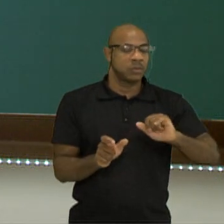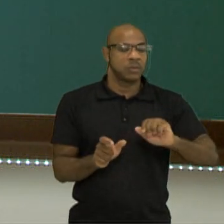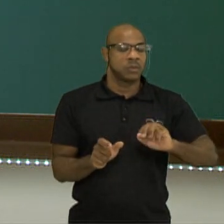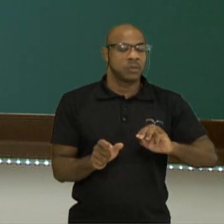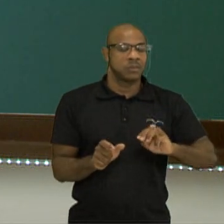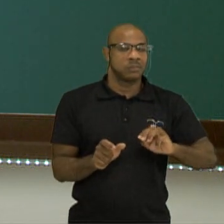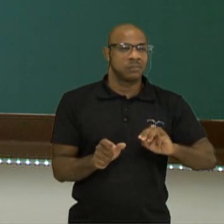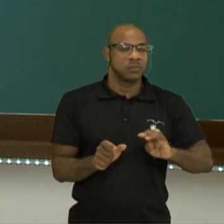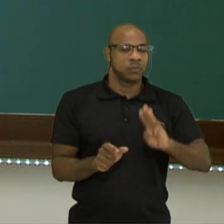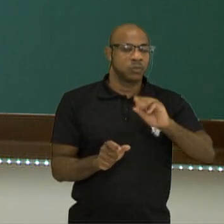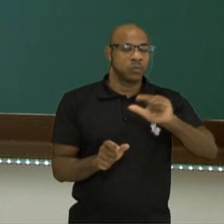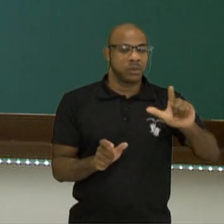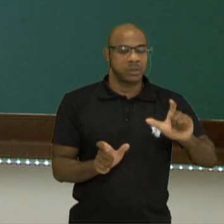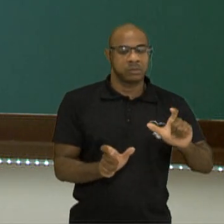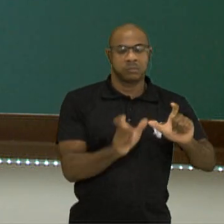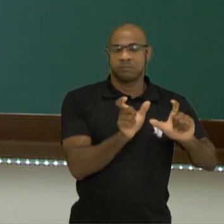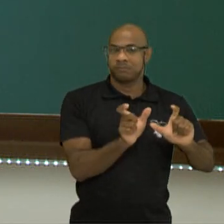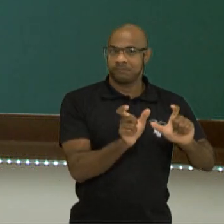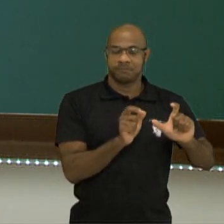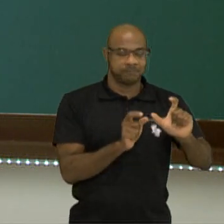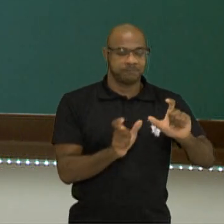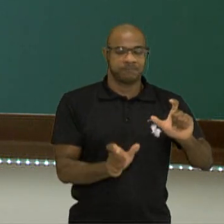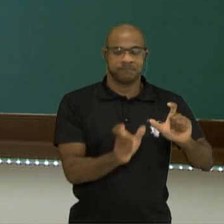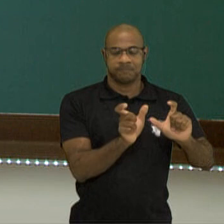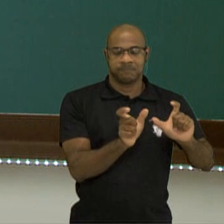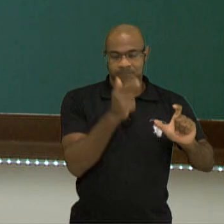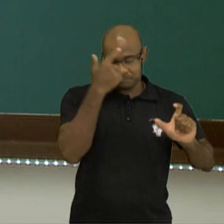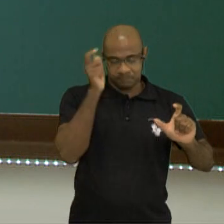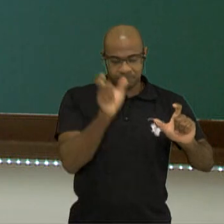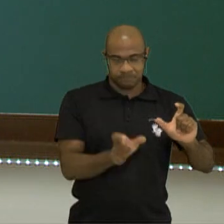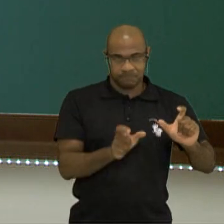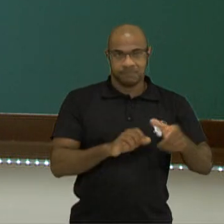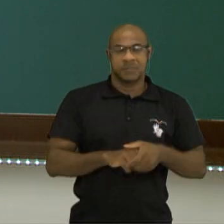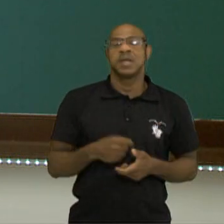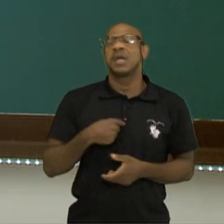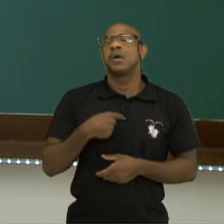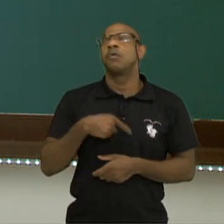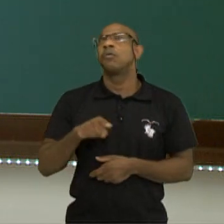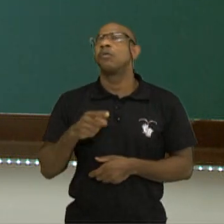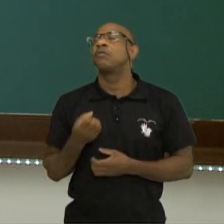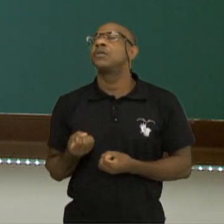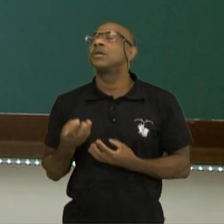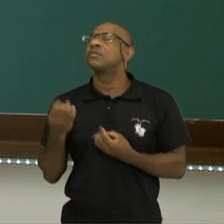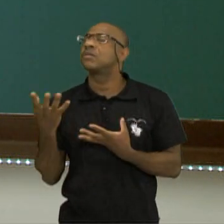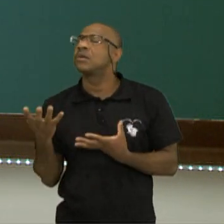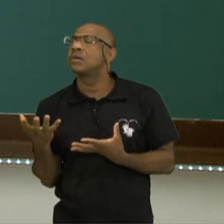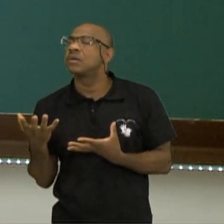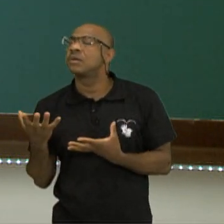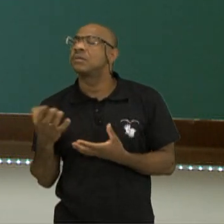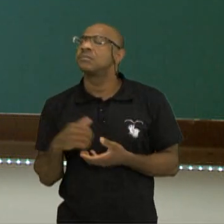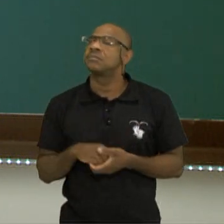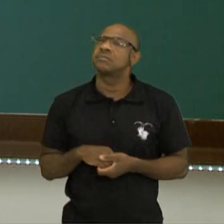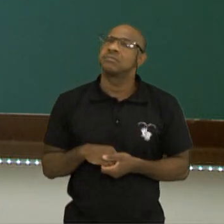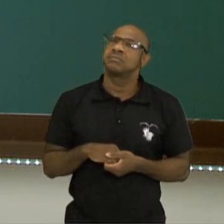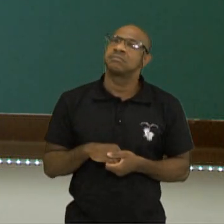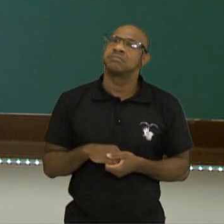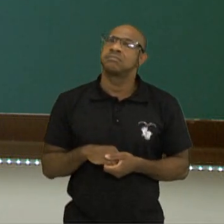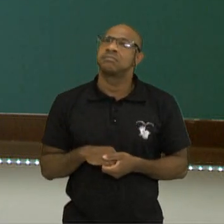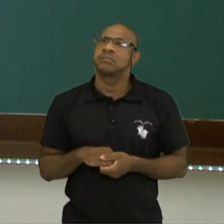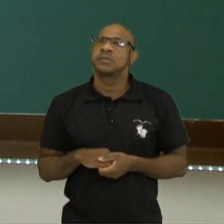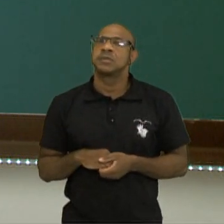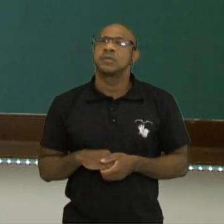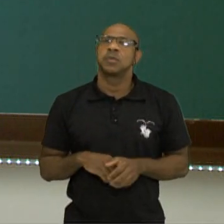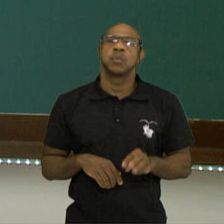perguntar eu vou viajar? Will I travel? Ou então você